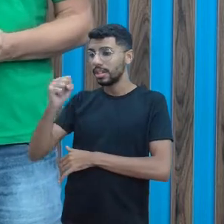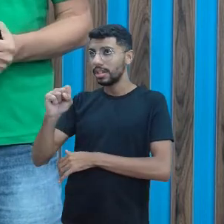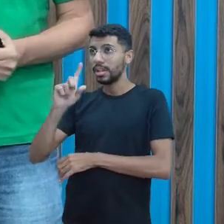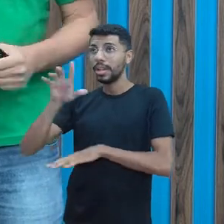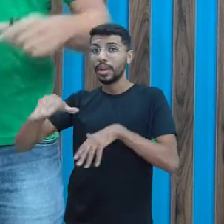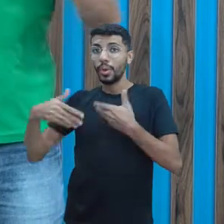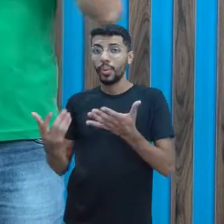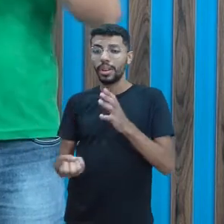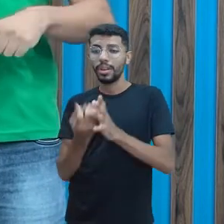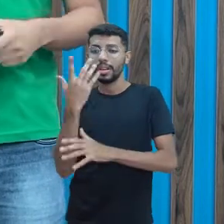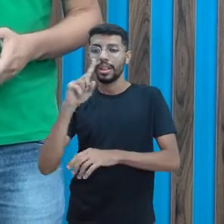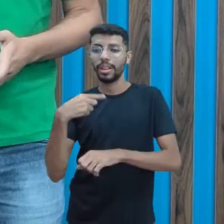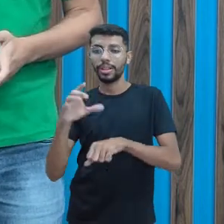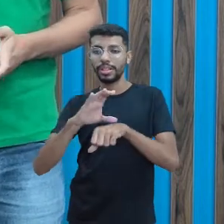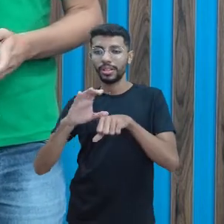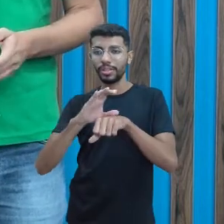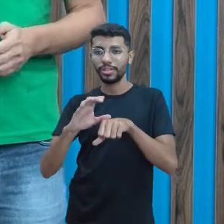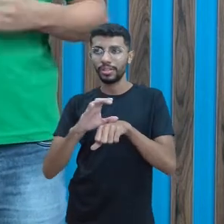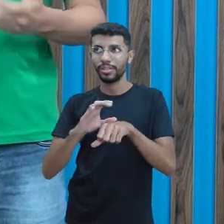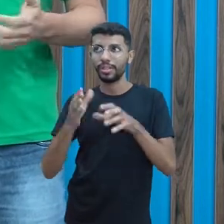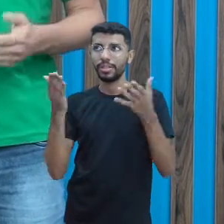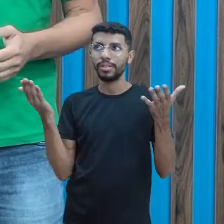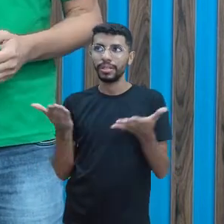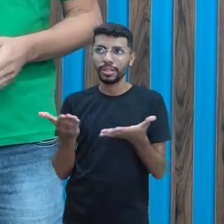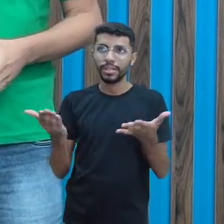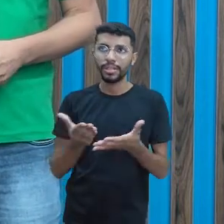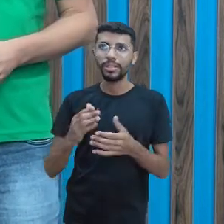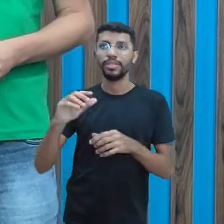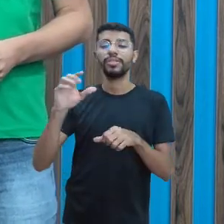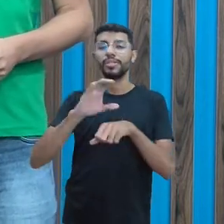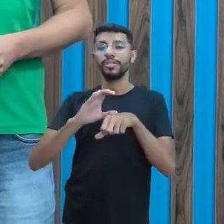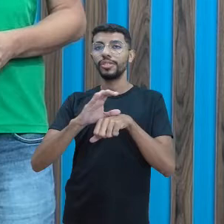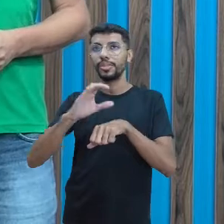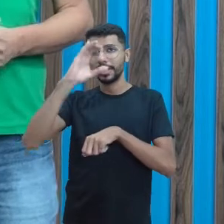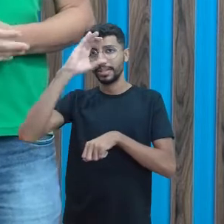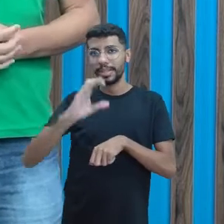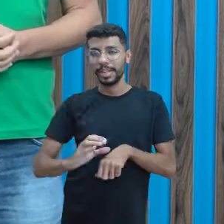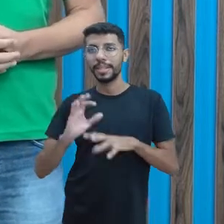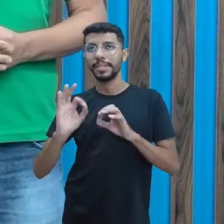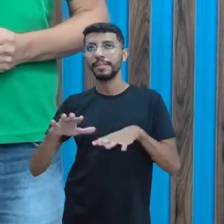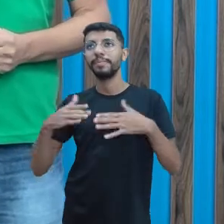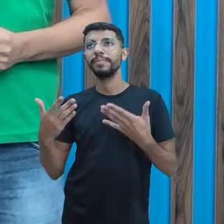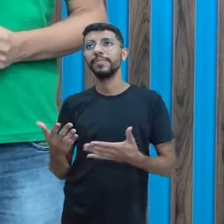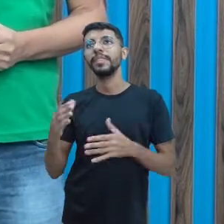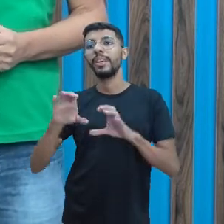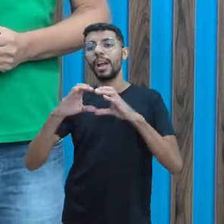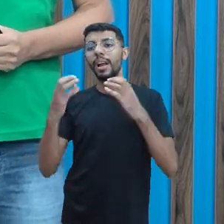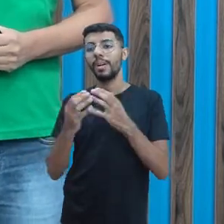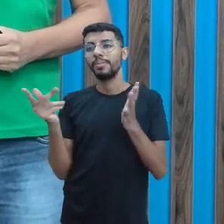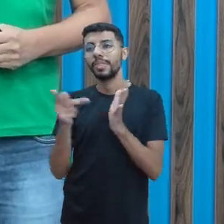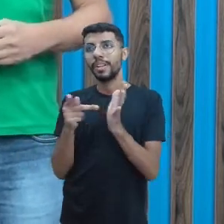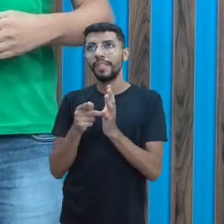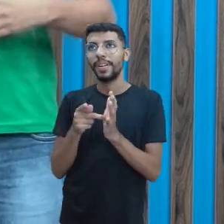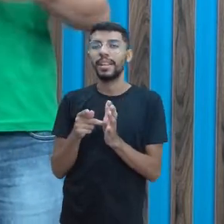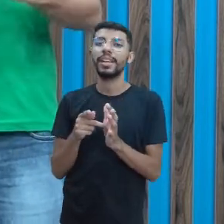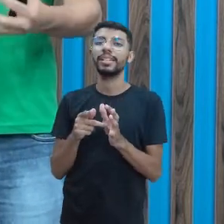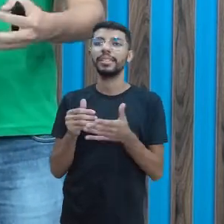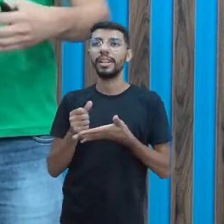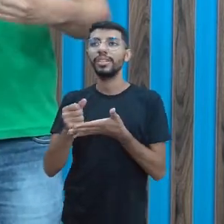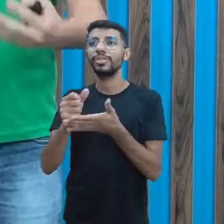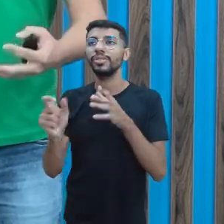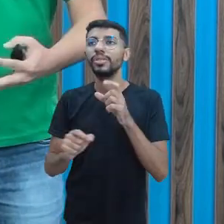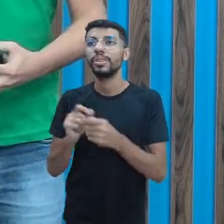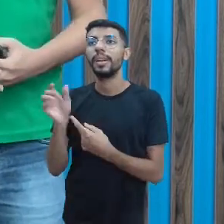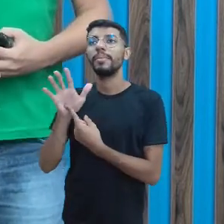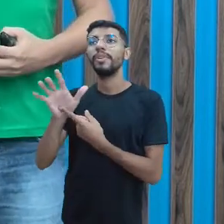nossa Constituição, a atual Constituição Cidadã. E a Comissão da Verdade, ela ajudou, né, a